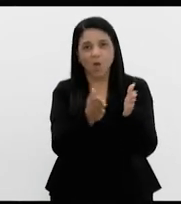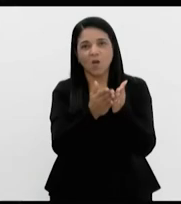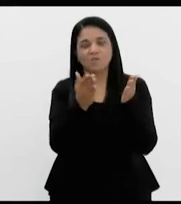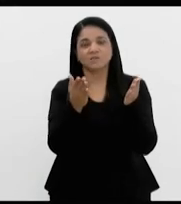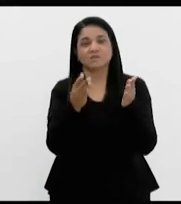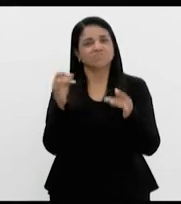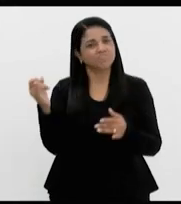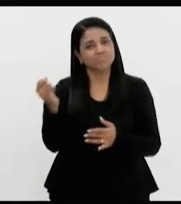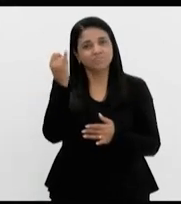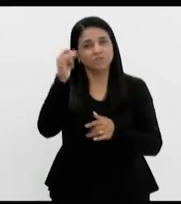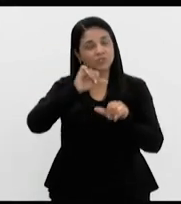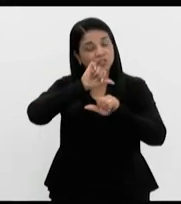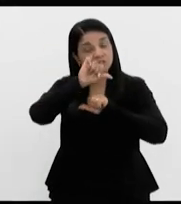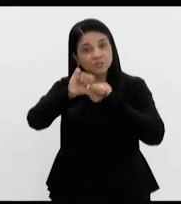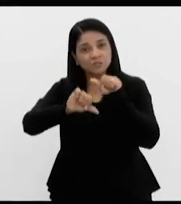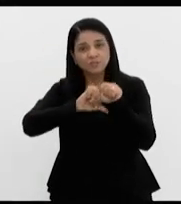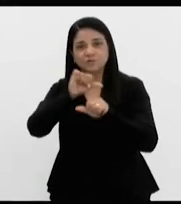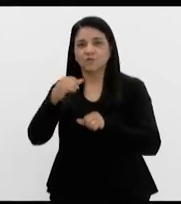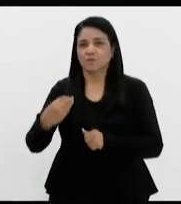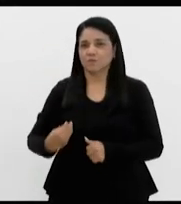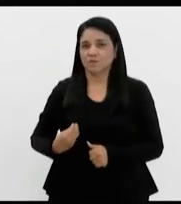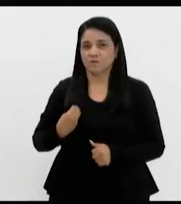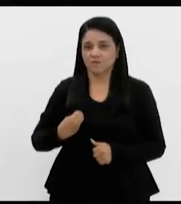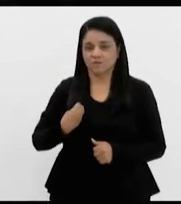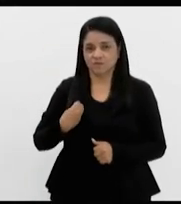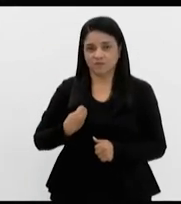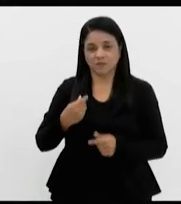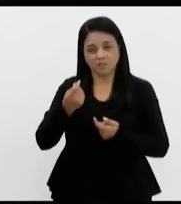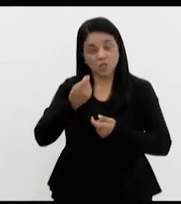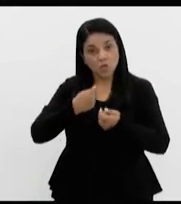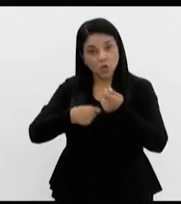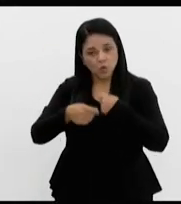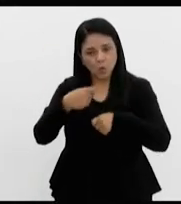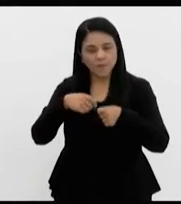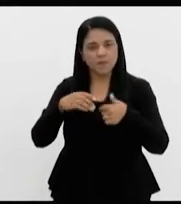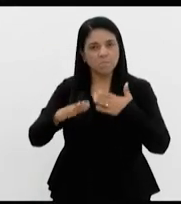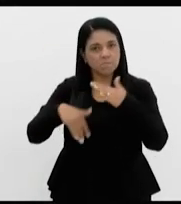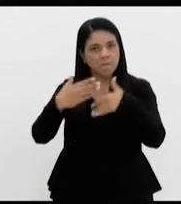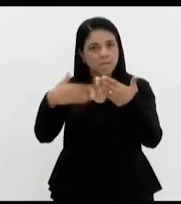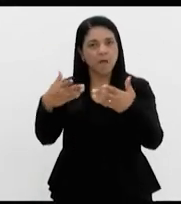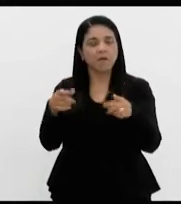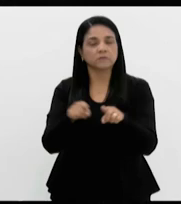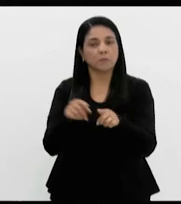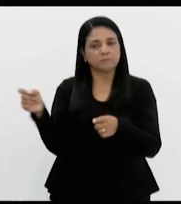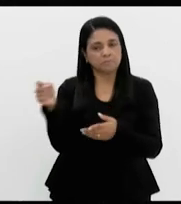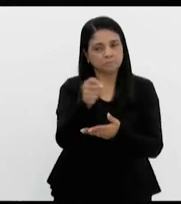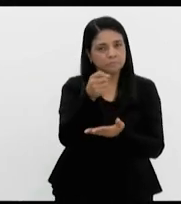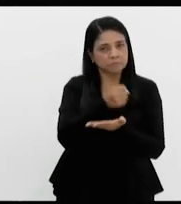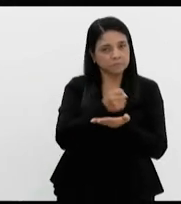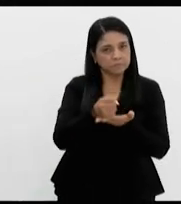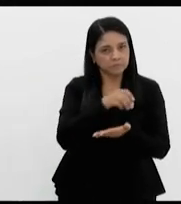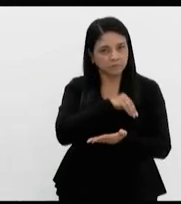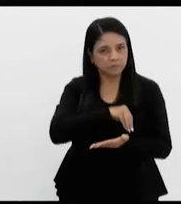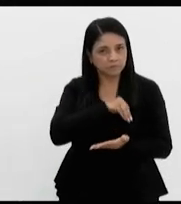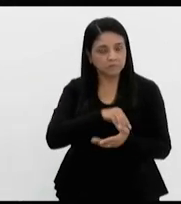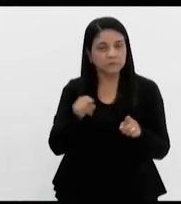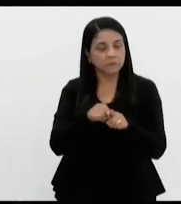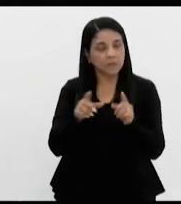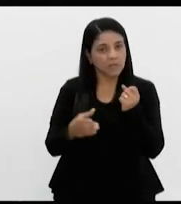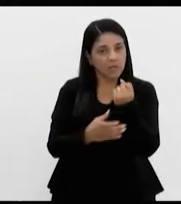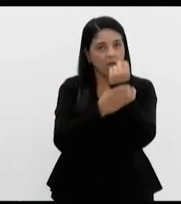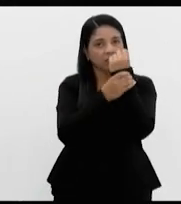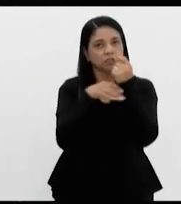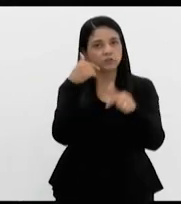importante, transformador, porque tem mexido com a economia, tem gerado emprego, tem garantido o